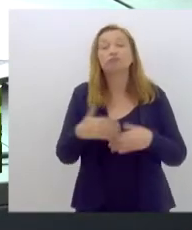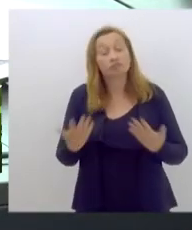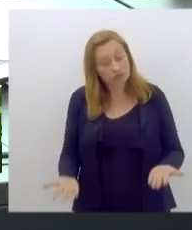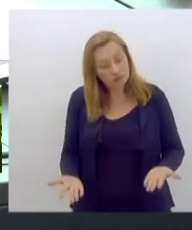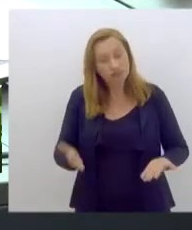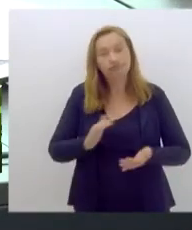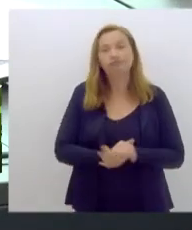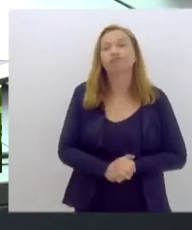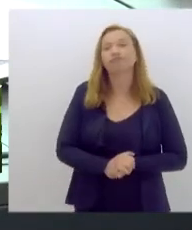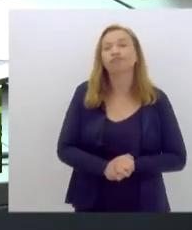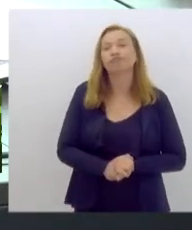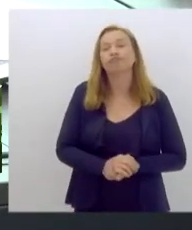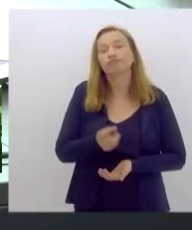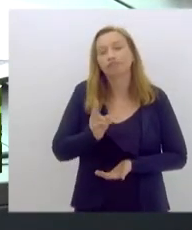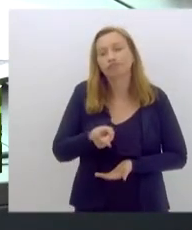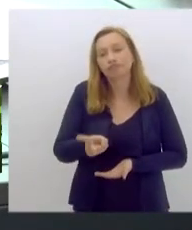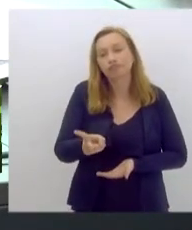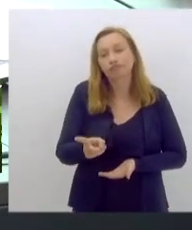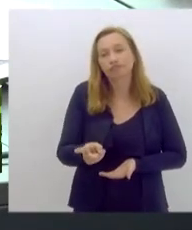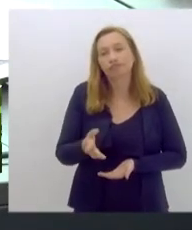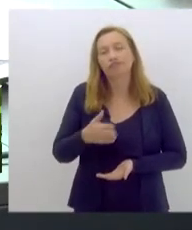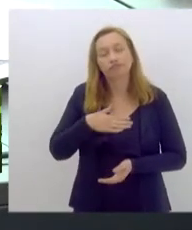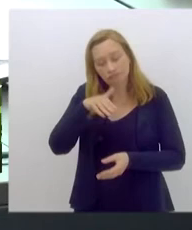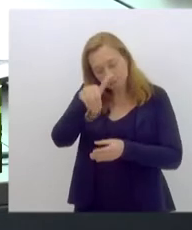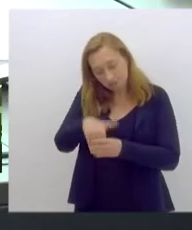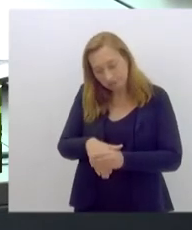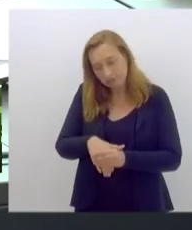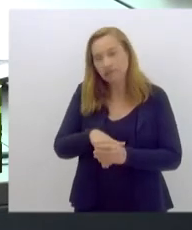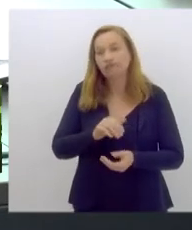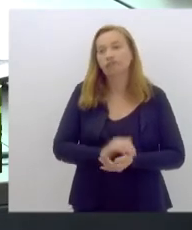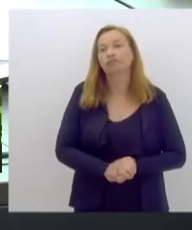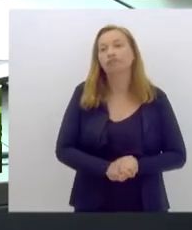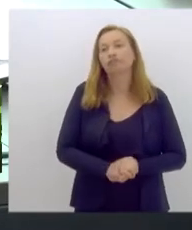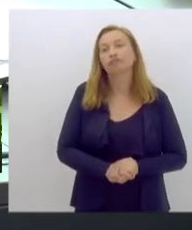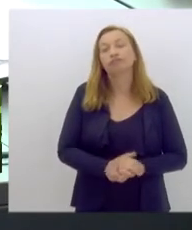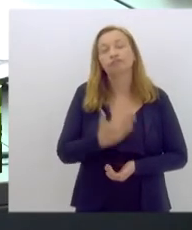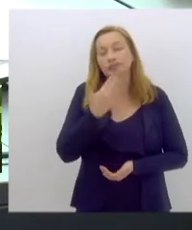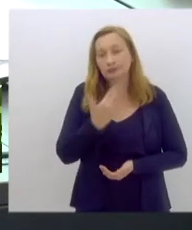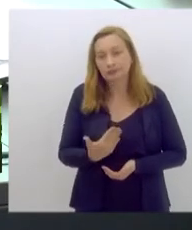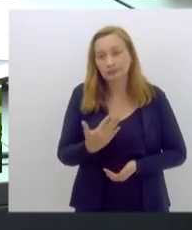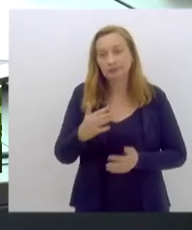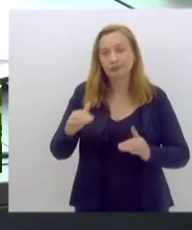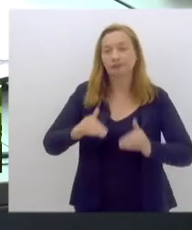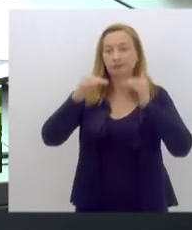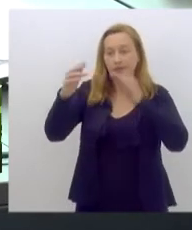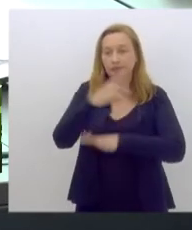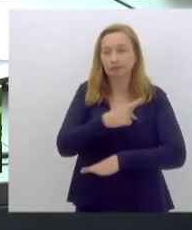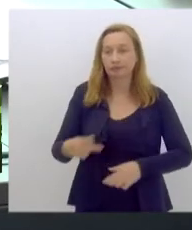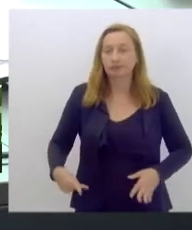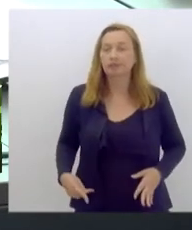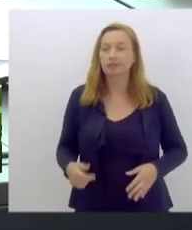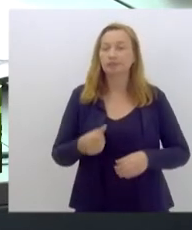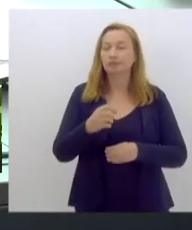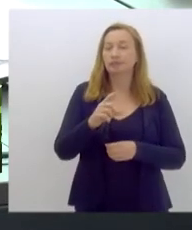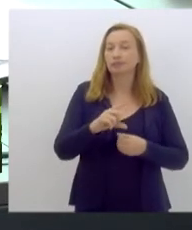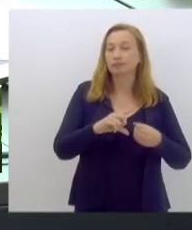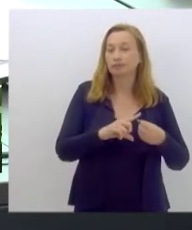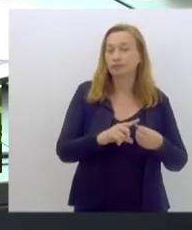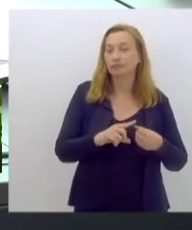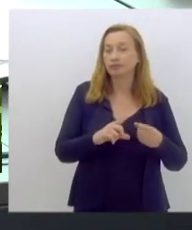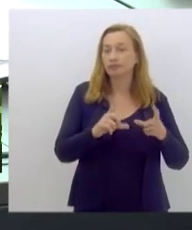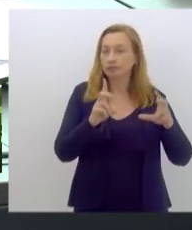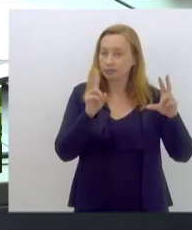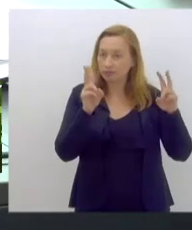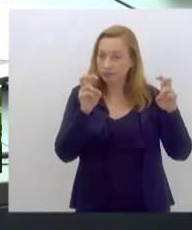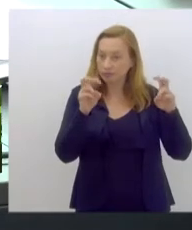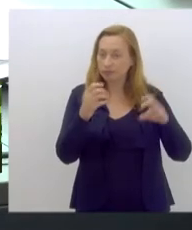eu mantenho o meu voto, só peço a Vossa Excelência para, no item 4, eu